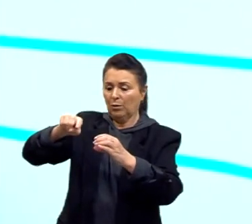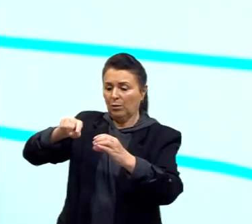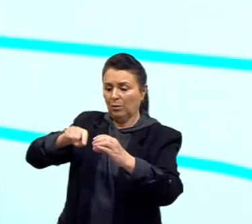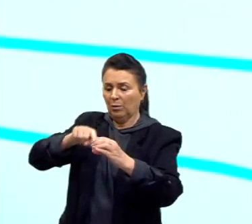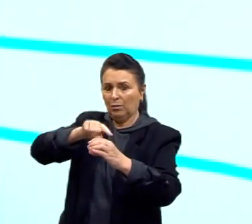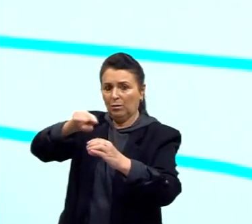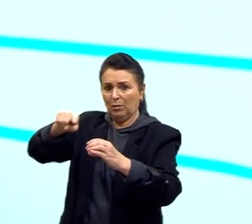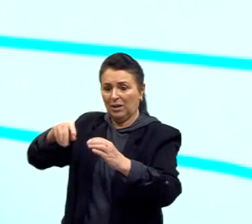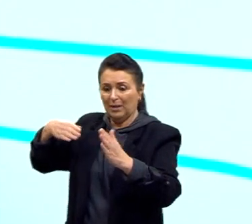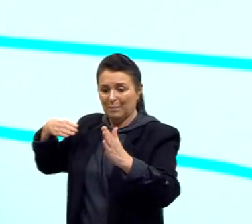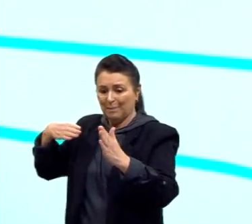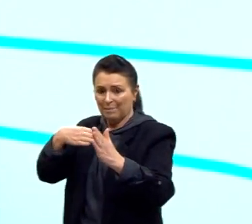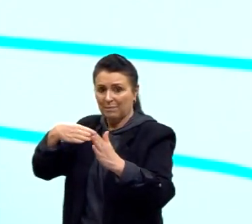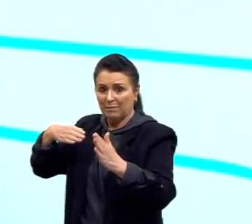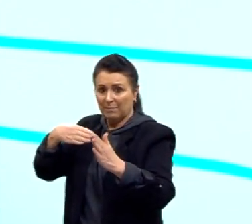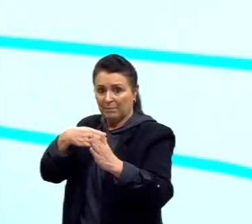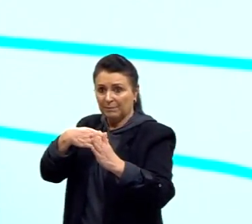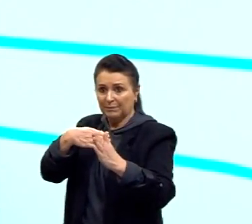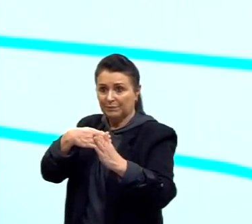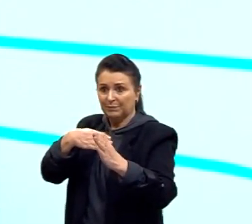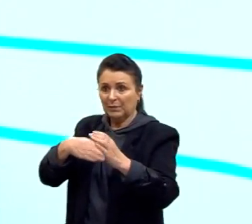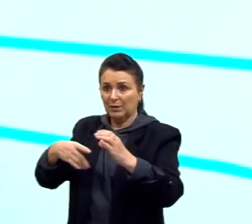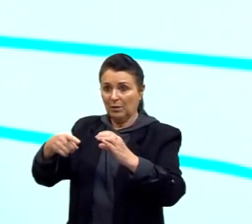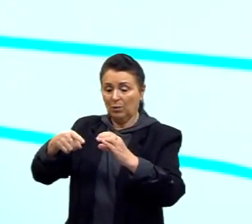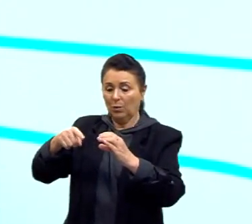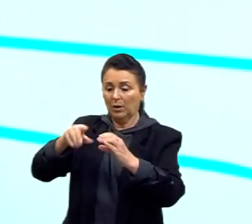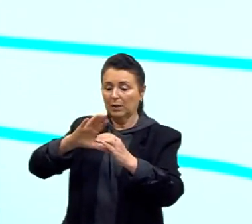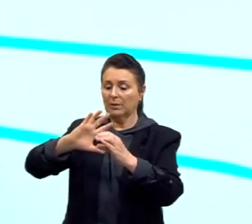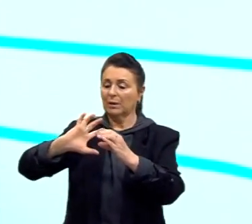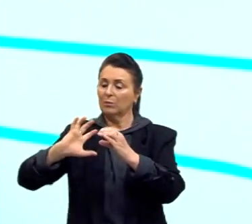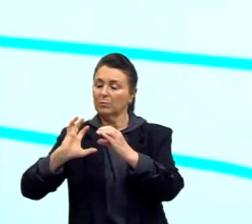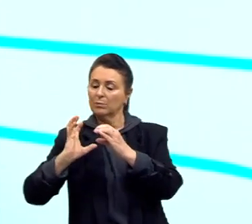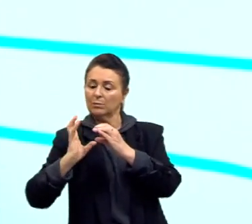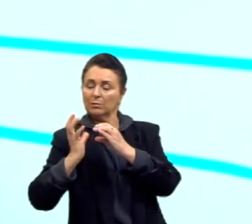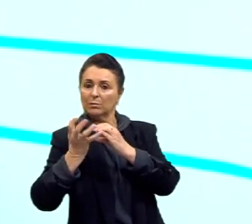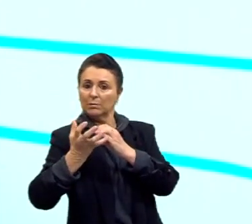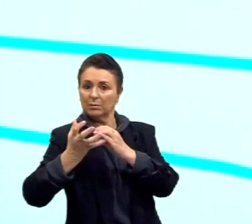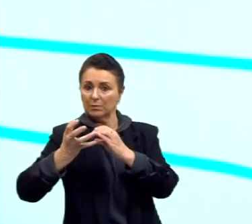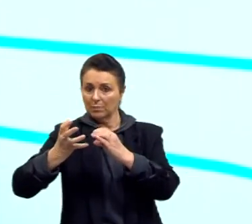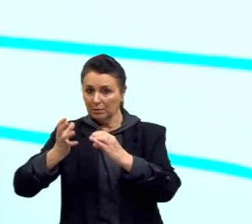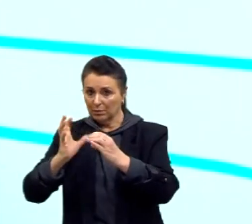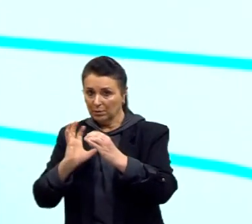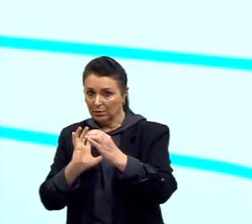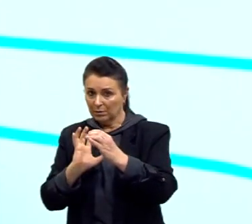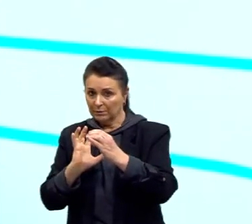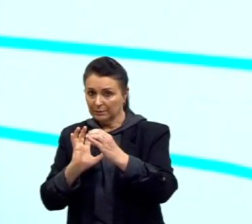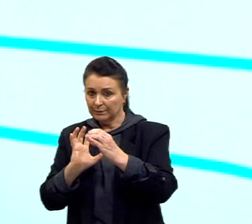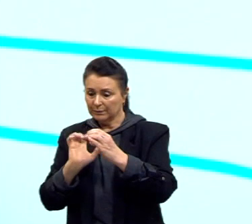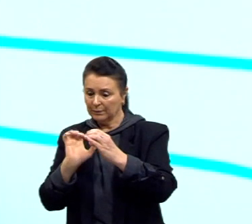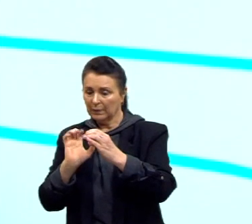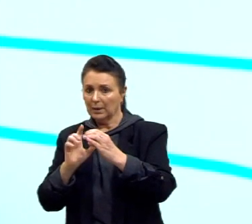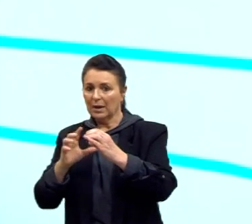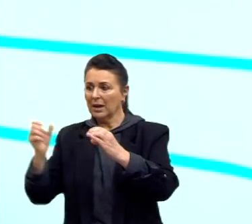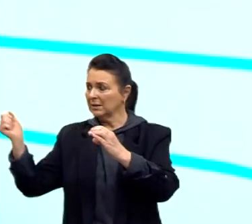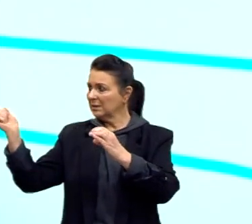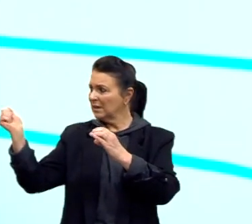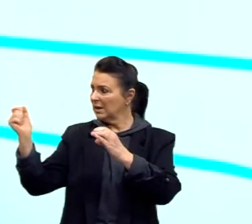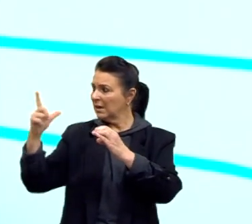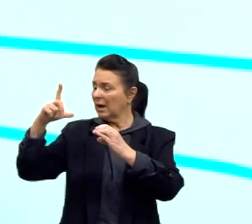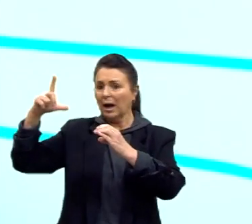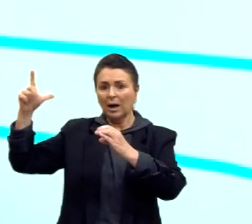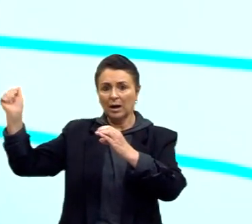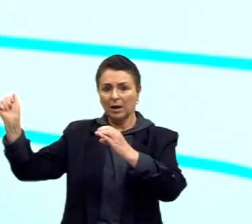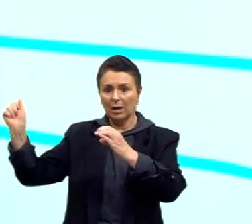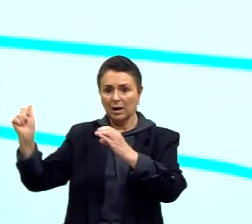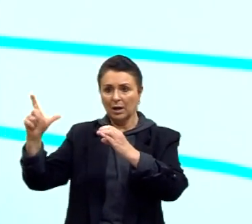nossa terra Tá certo ele cria como que um escudo na nossa Terra então esses esses raios esse vento